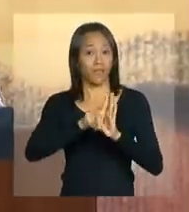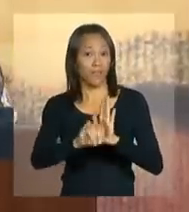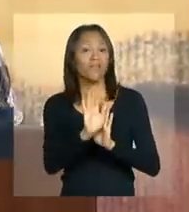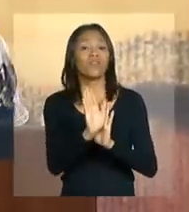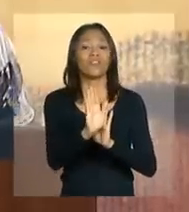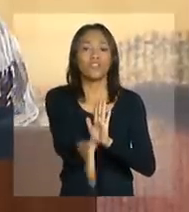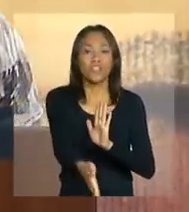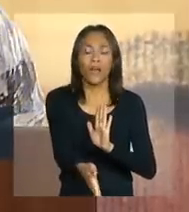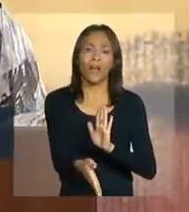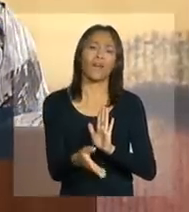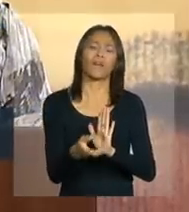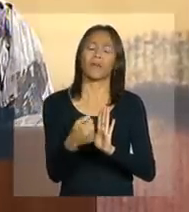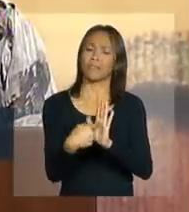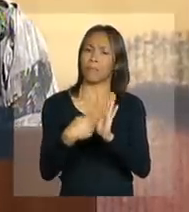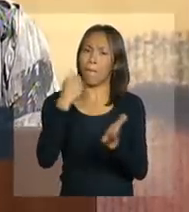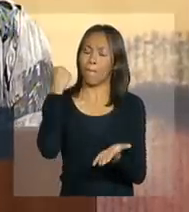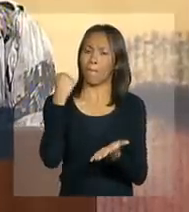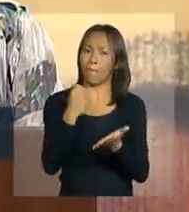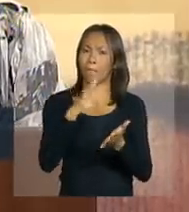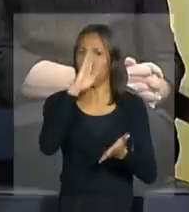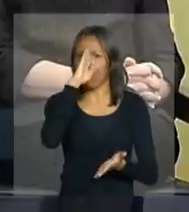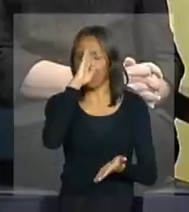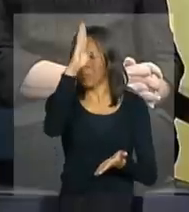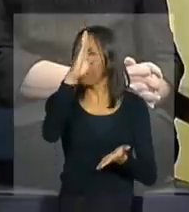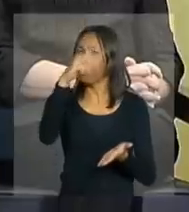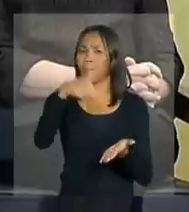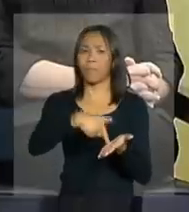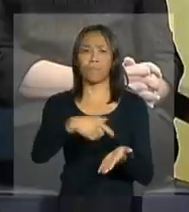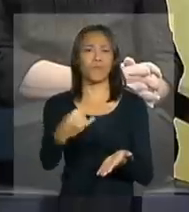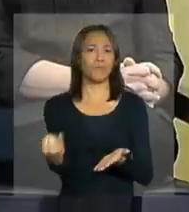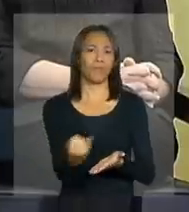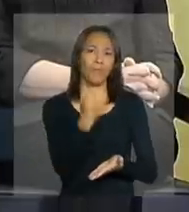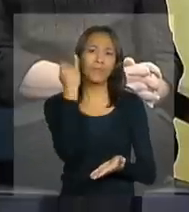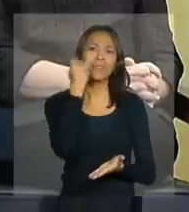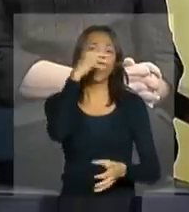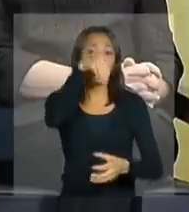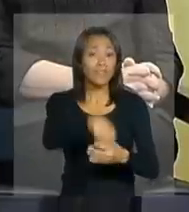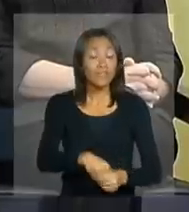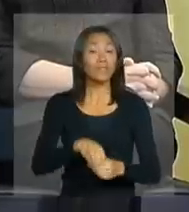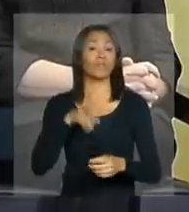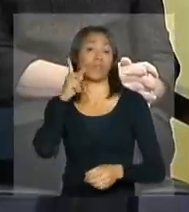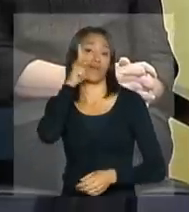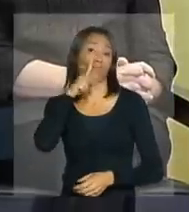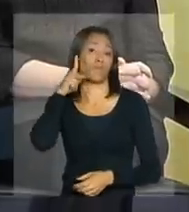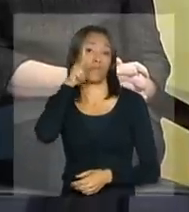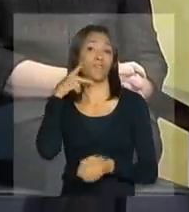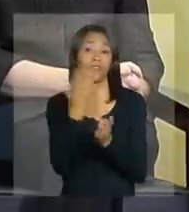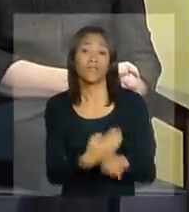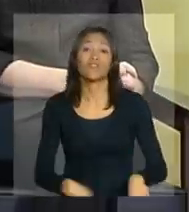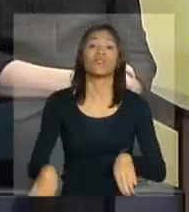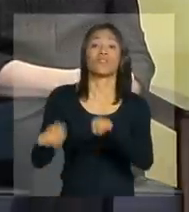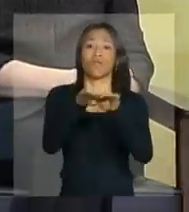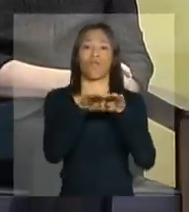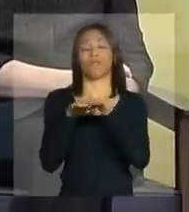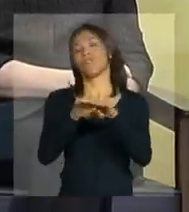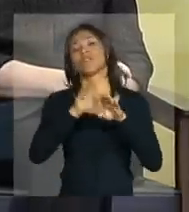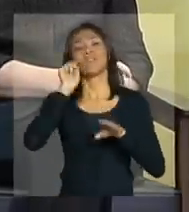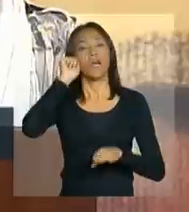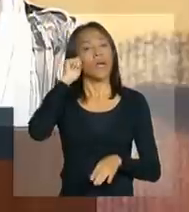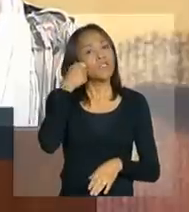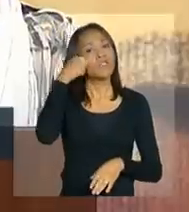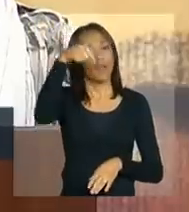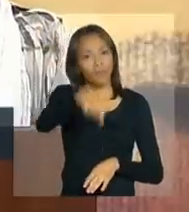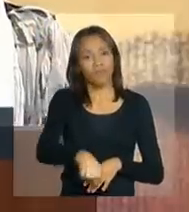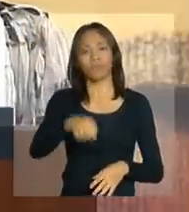constitui num Marco importantíssimo das políticas de igualdade racial